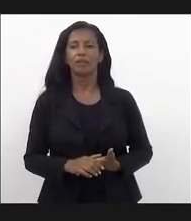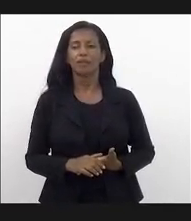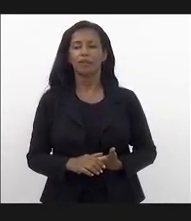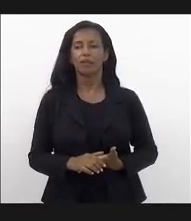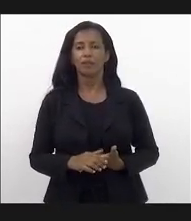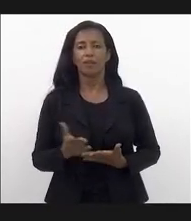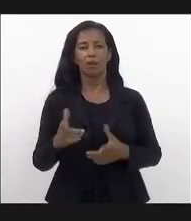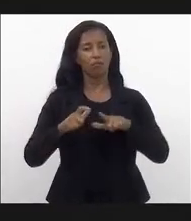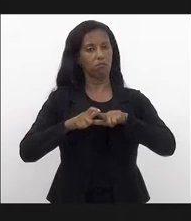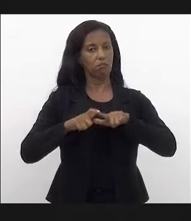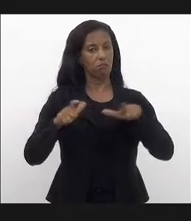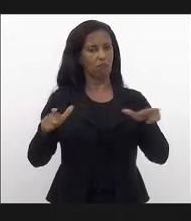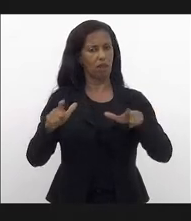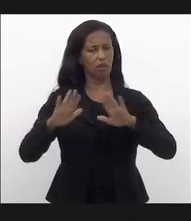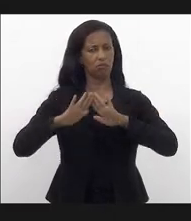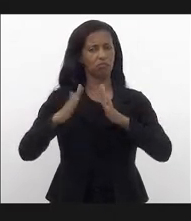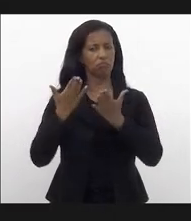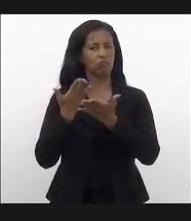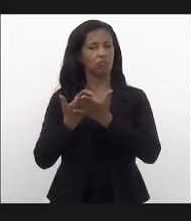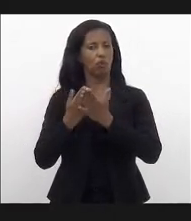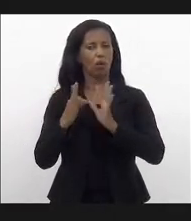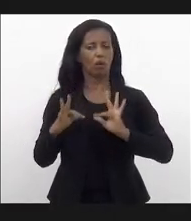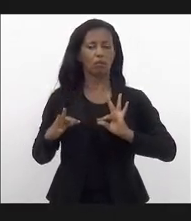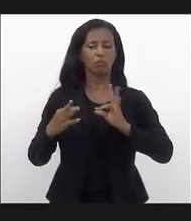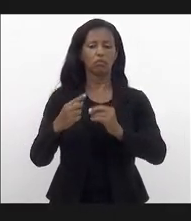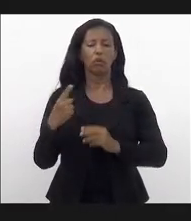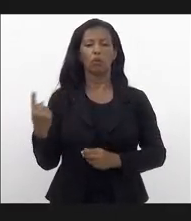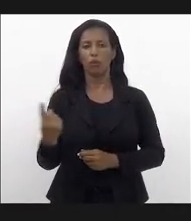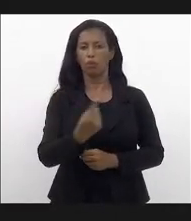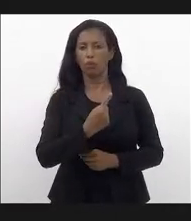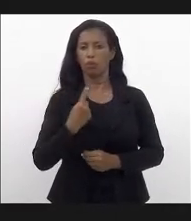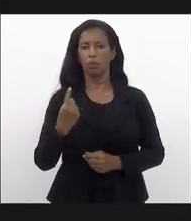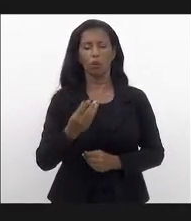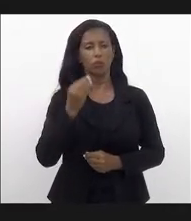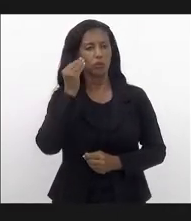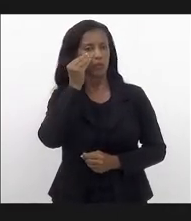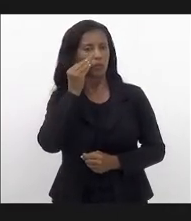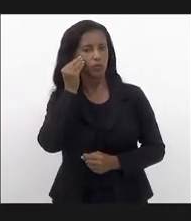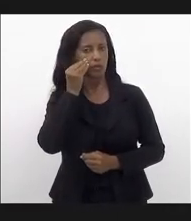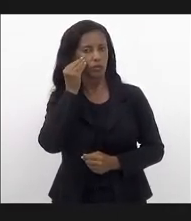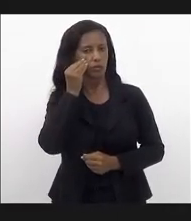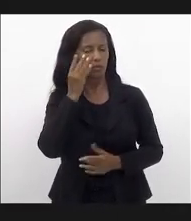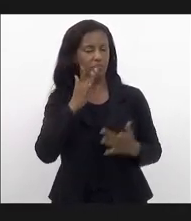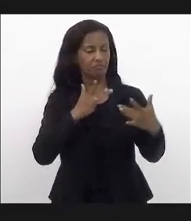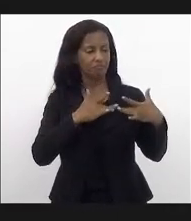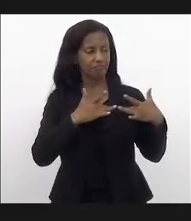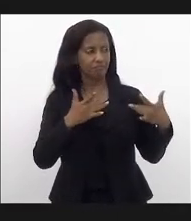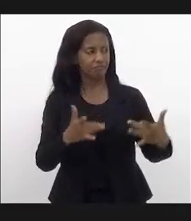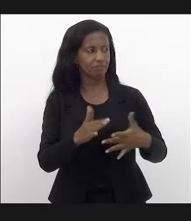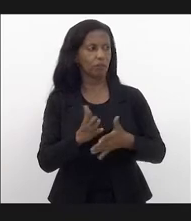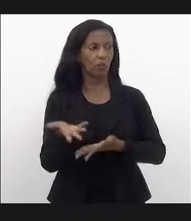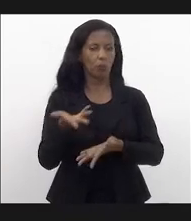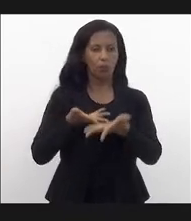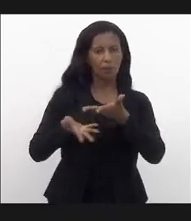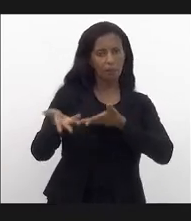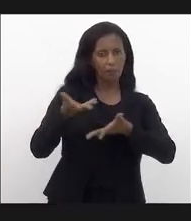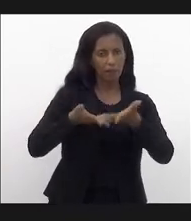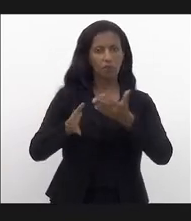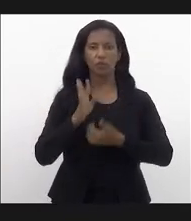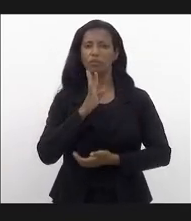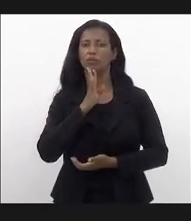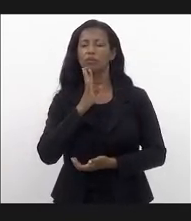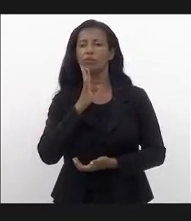uma grande escola para todos nós com toda sua experiência e generosidade em compartilhar os seus